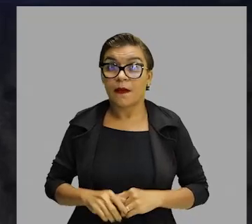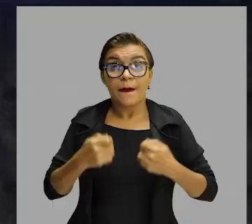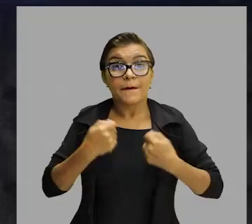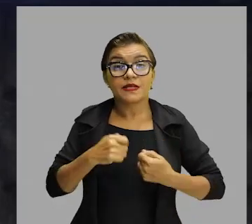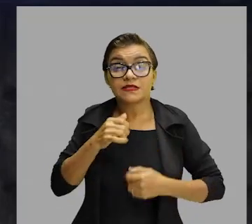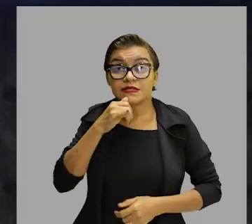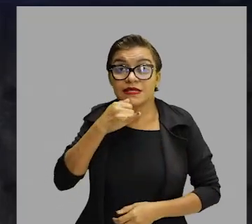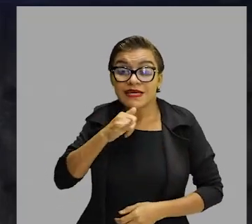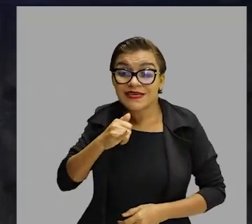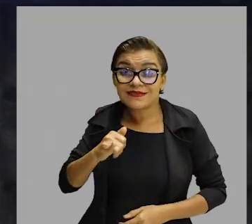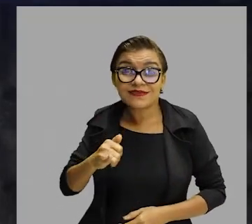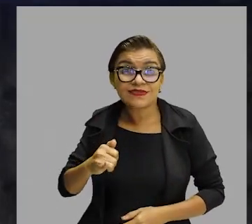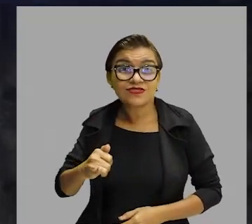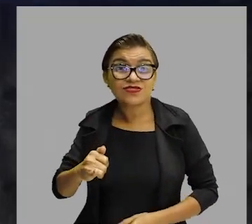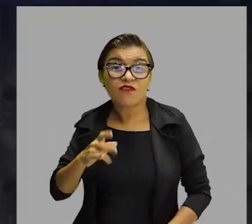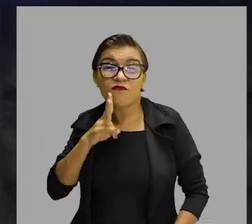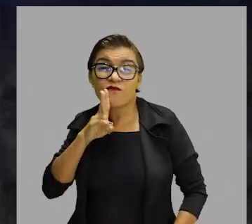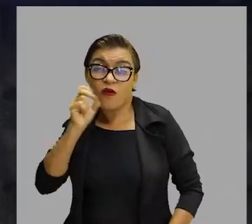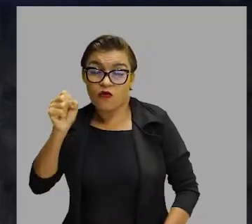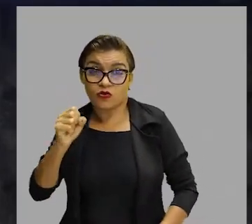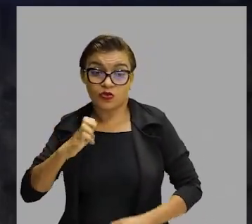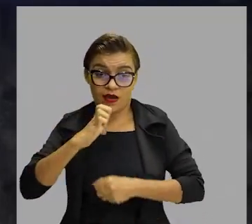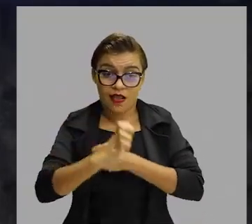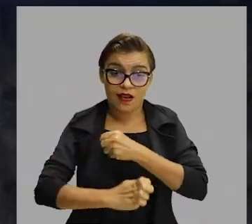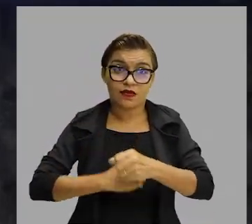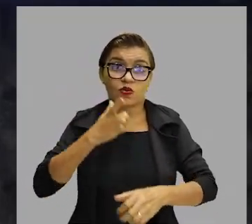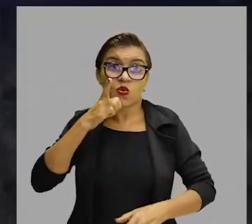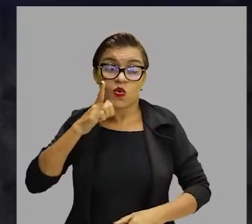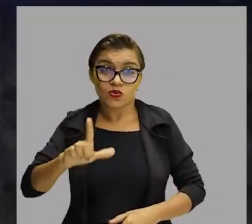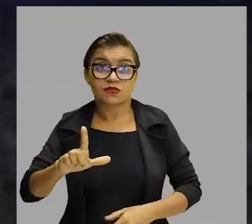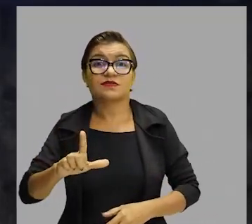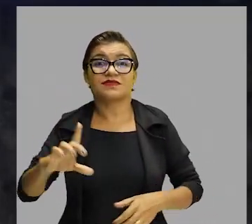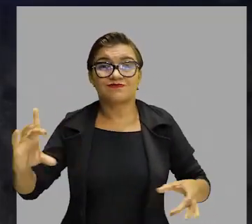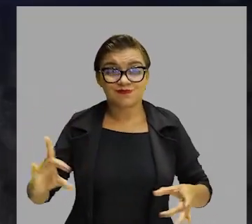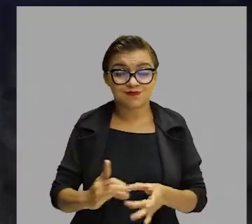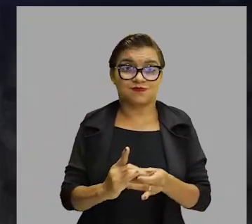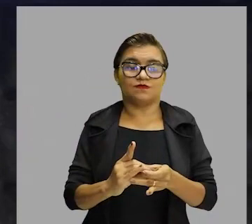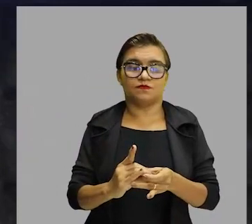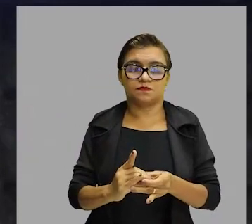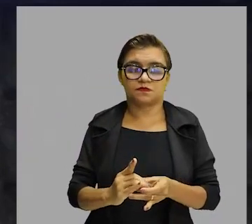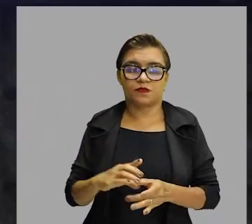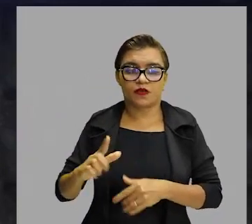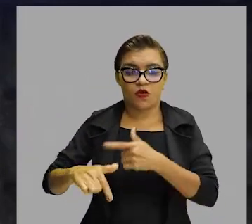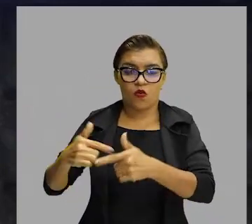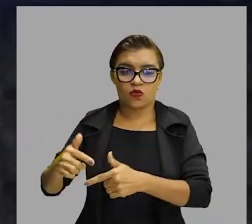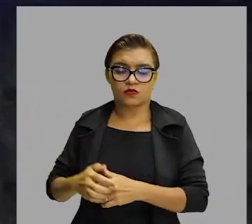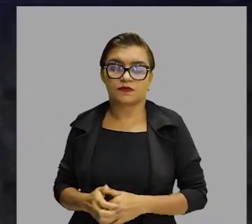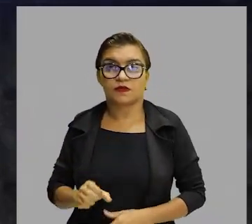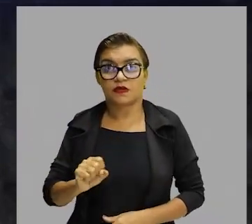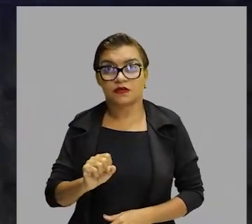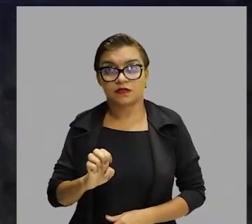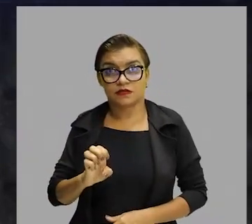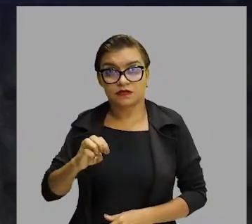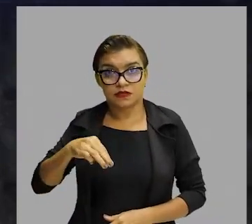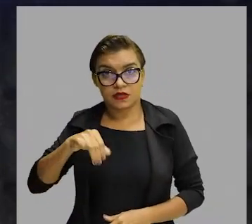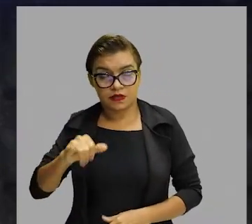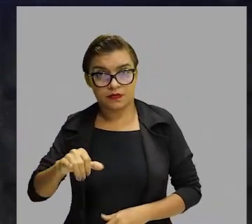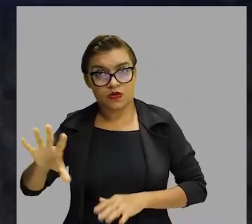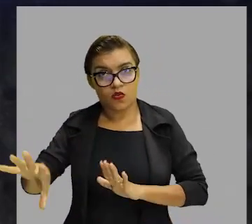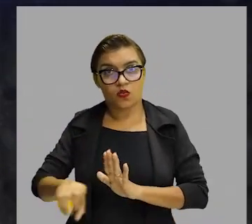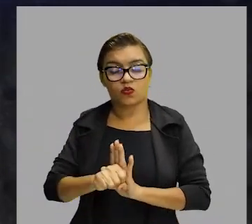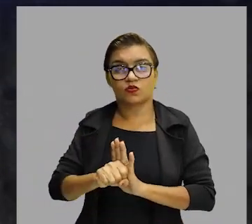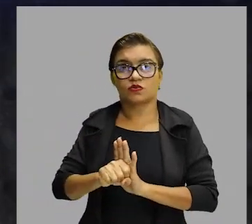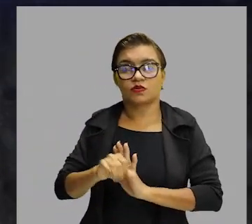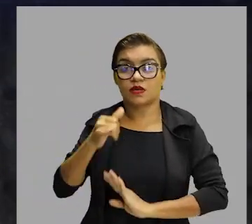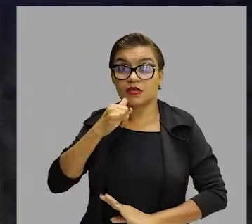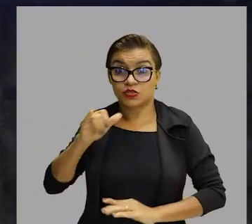grande para esses elétrons conseguirem chegar a essa banda de condução. Nos semicondutores, esse gap, né, essa energia de